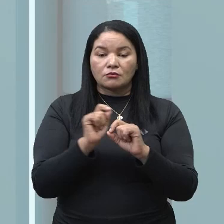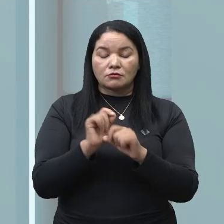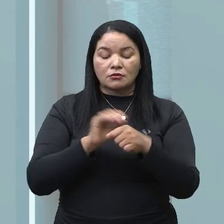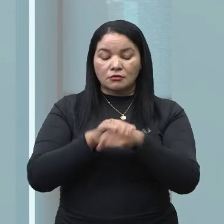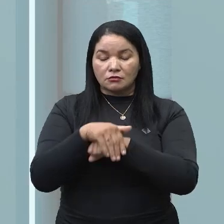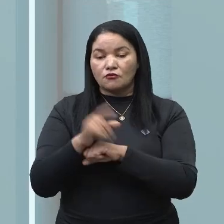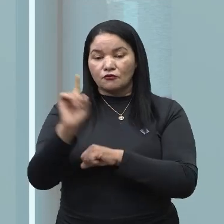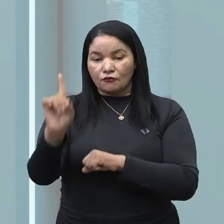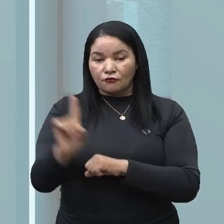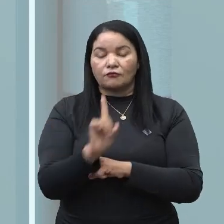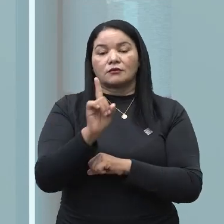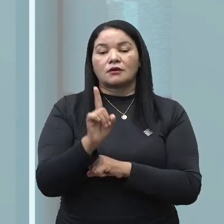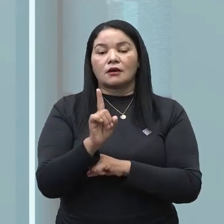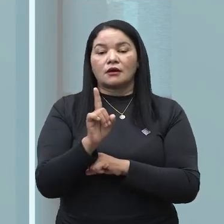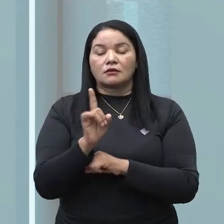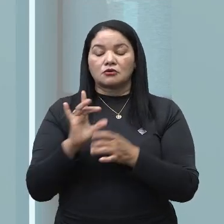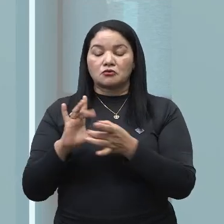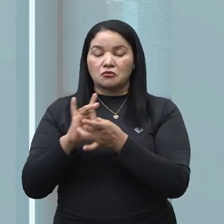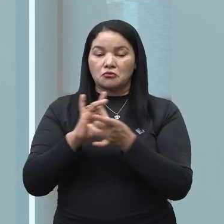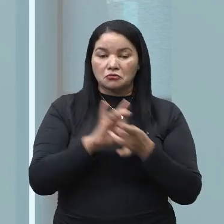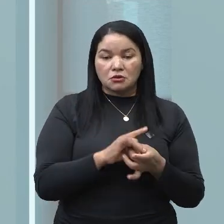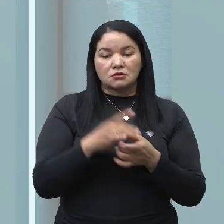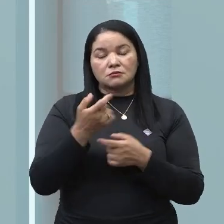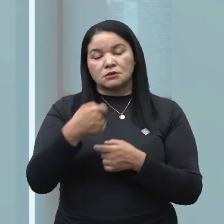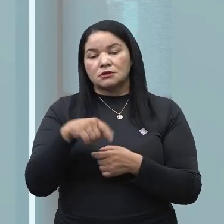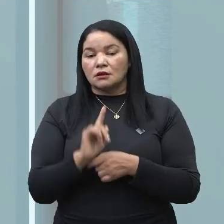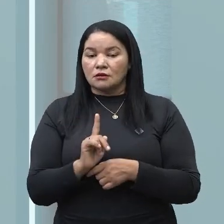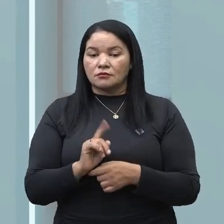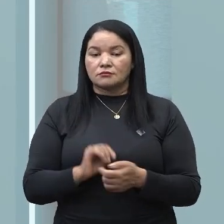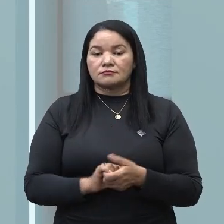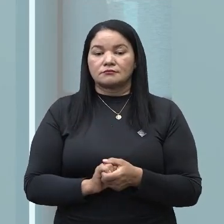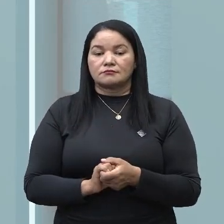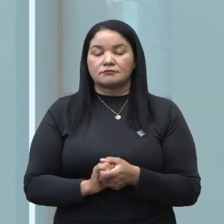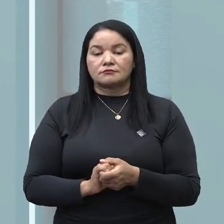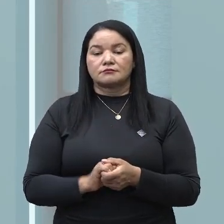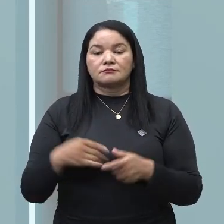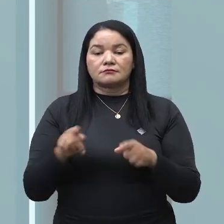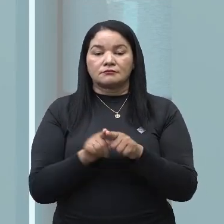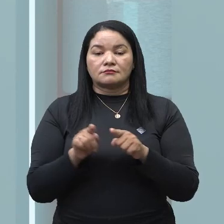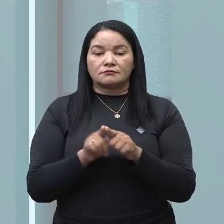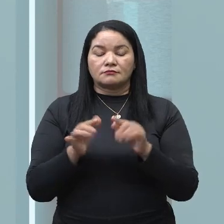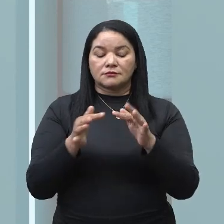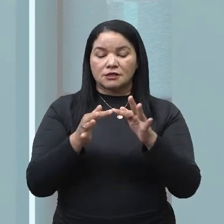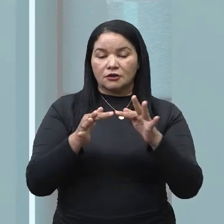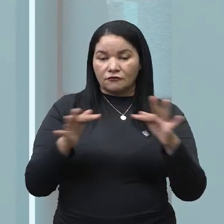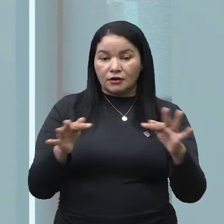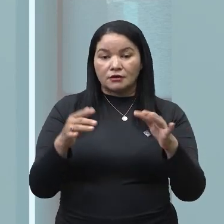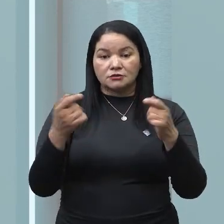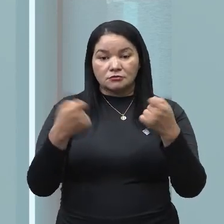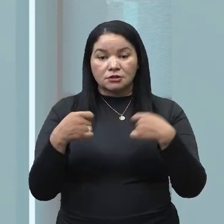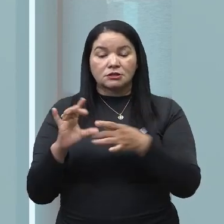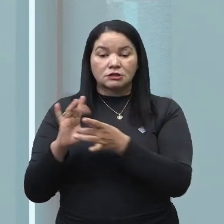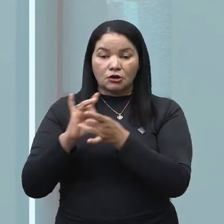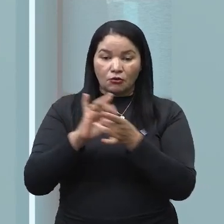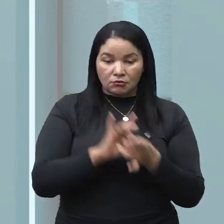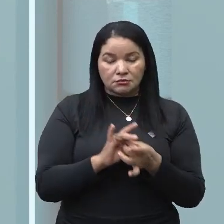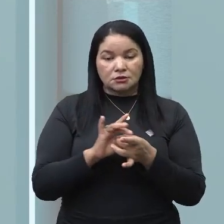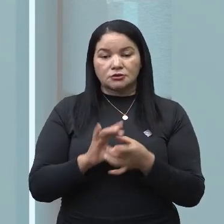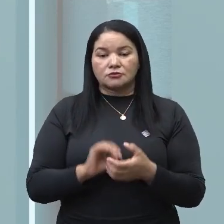né? Como a frase, por exemplo. A frase, ele precisa de um contexto. Se eu digo